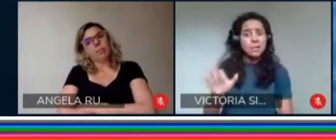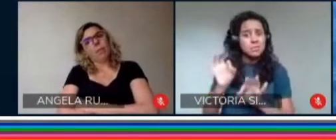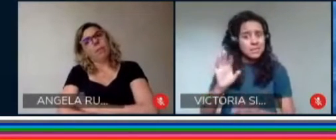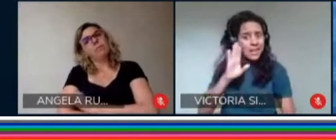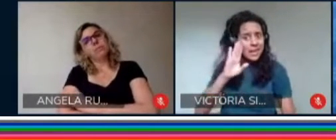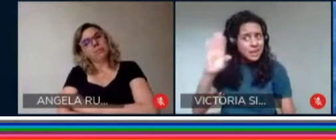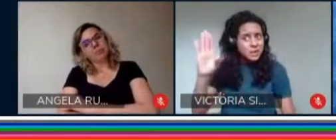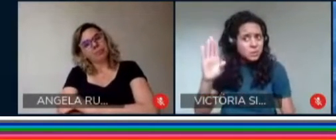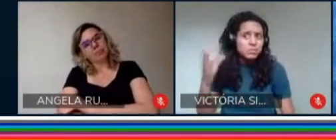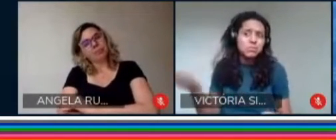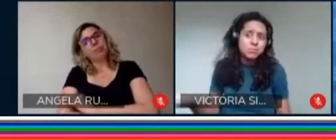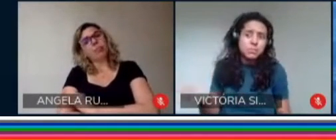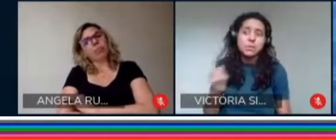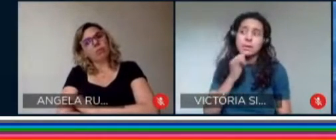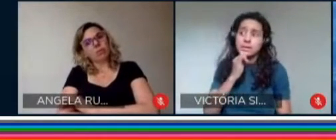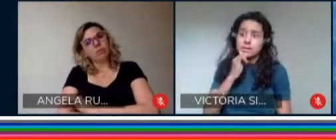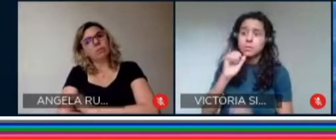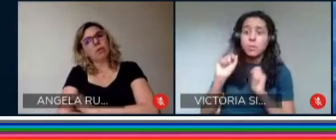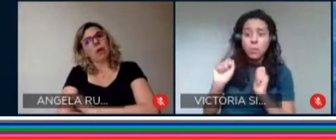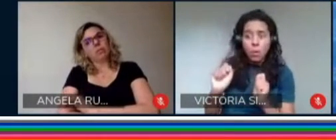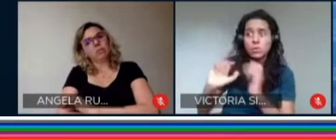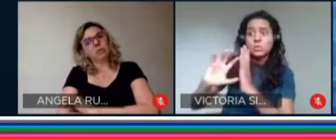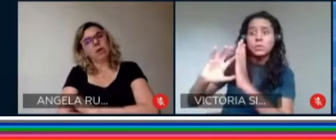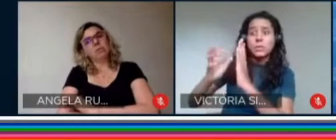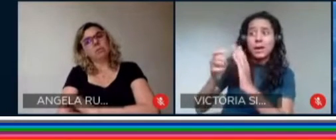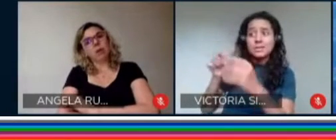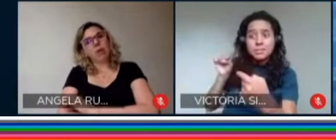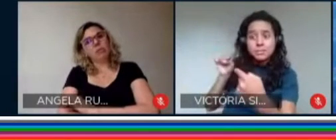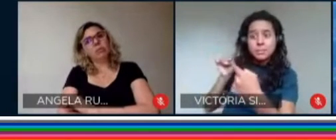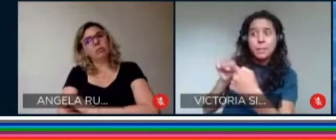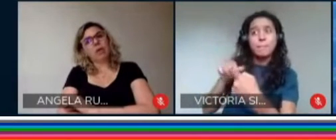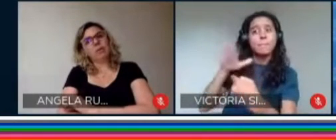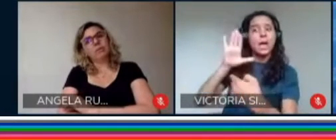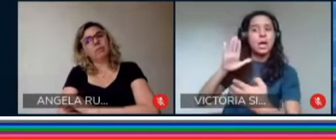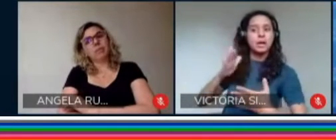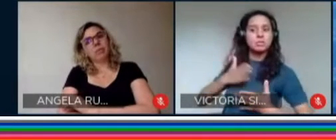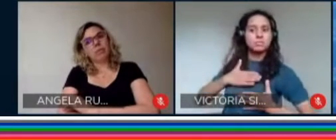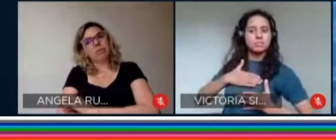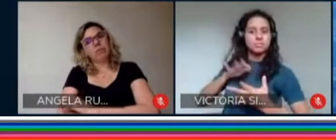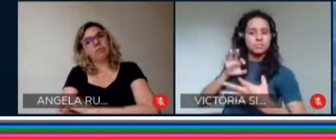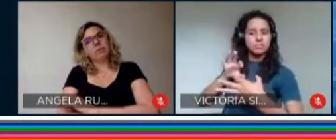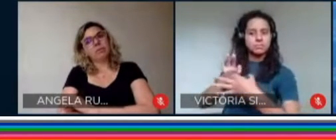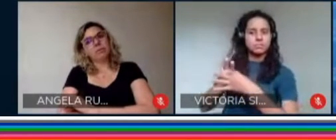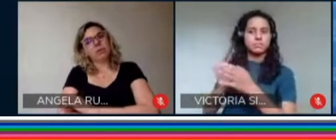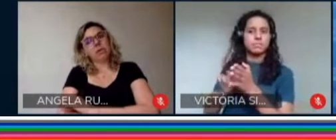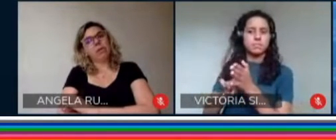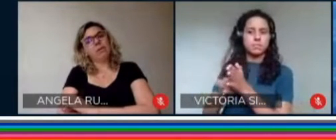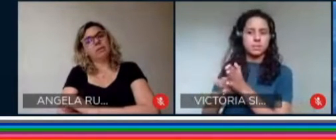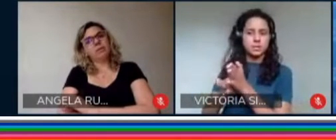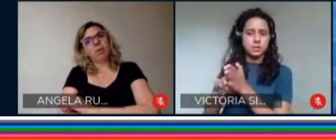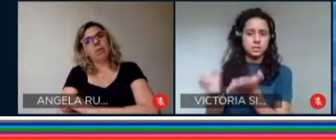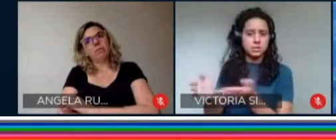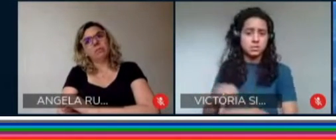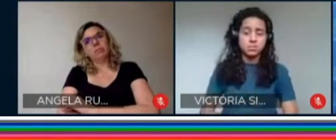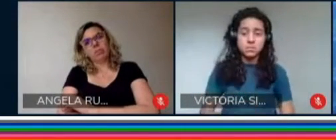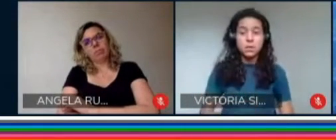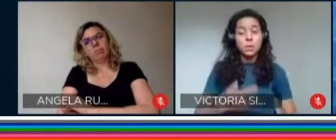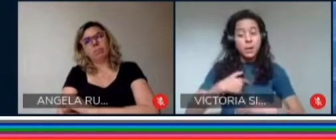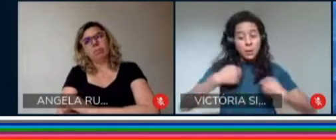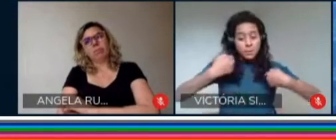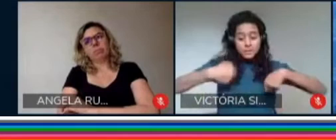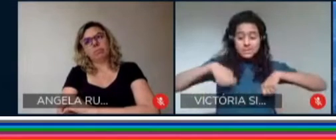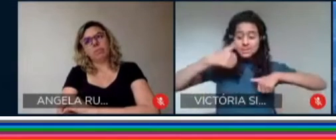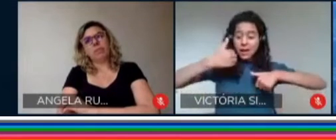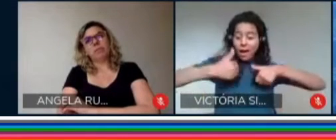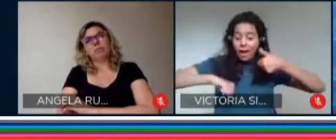eu preciso ir para a base de dados mais adequada. Ou talvez, diante dessa avaliação, eu perceba que eu preciso refinar a minha expressão